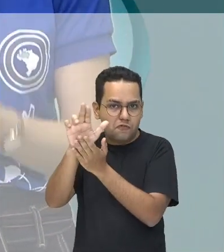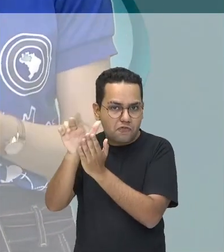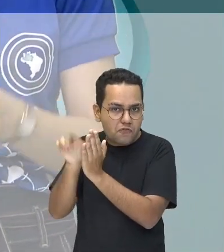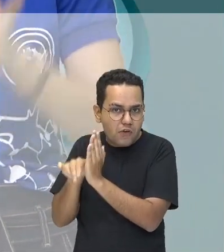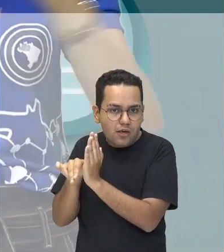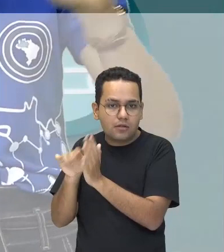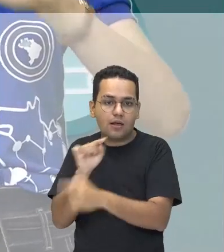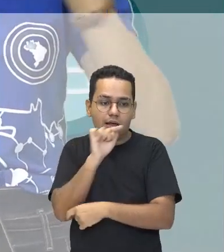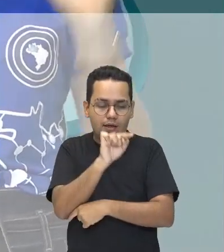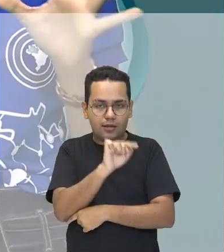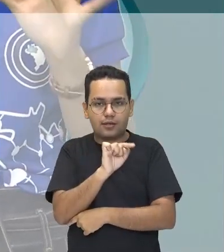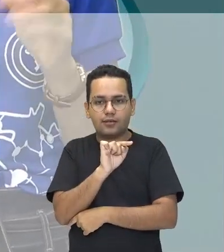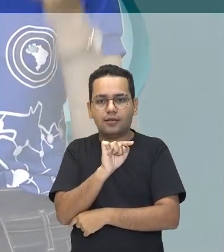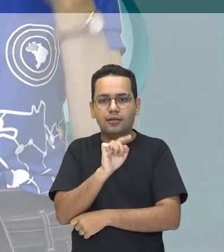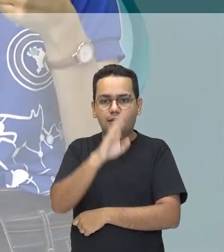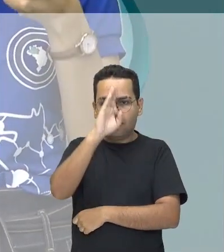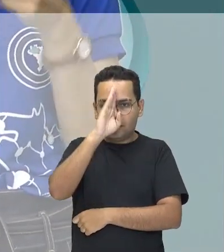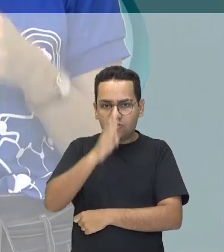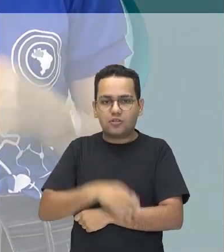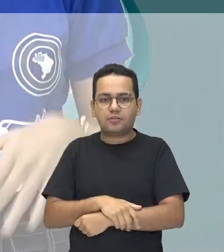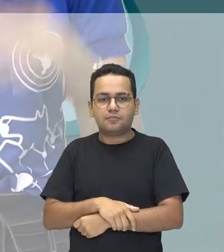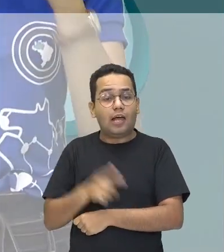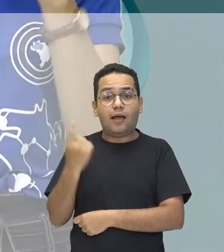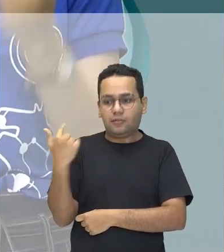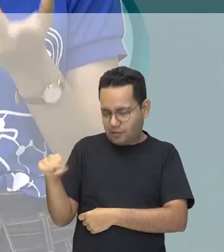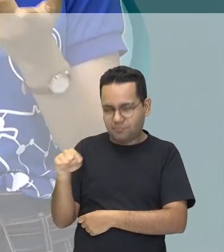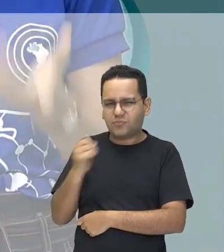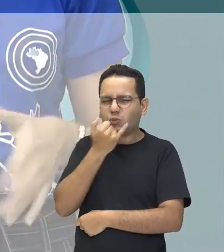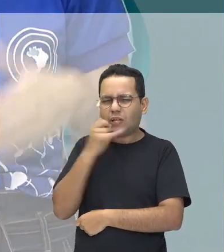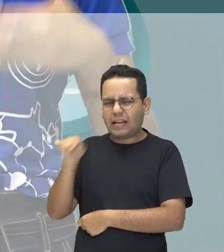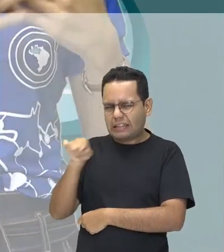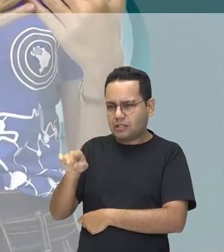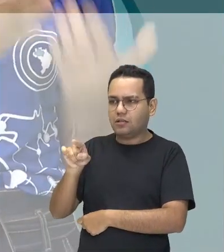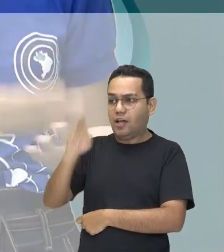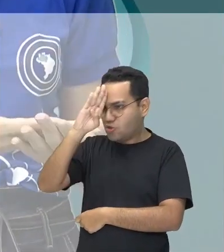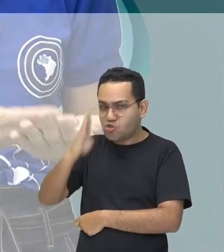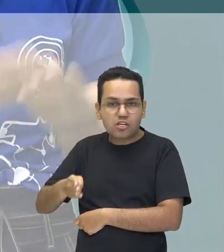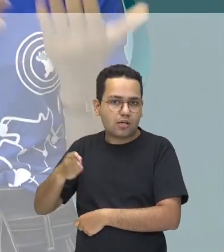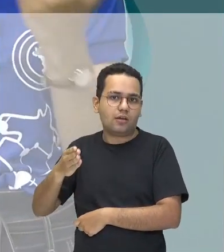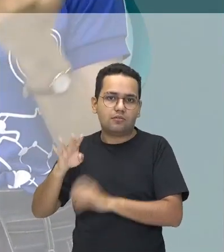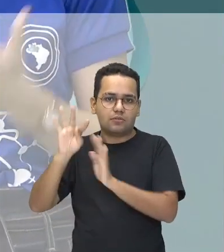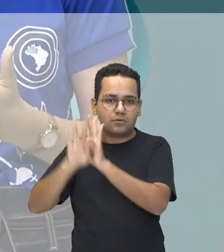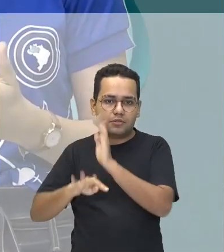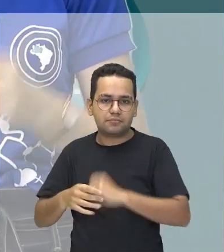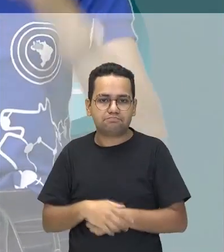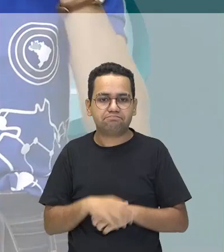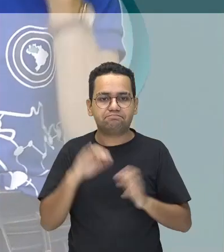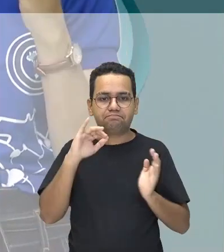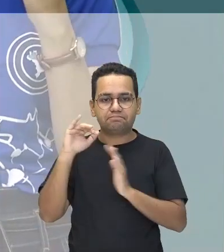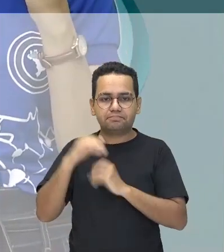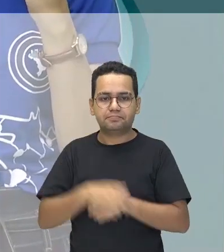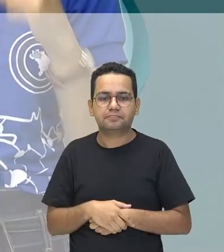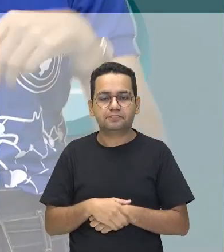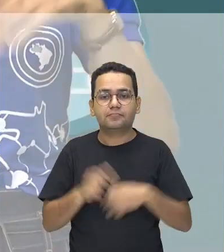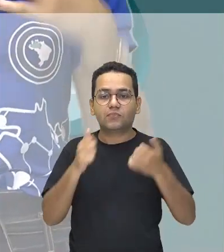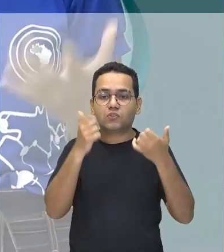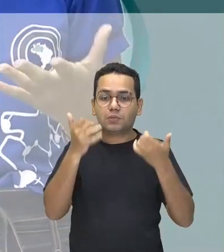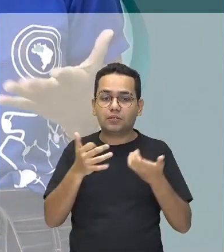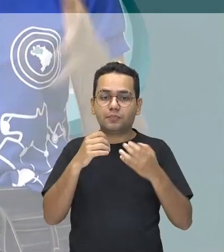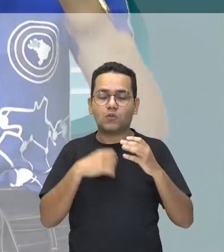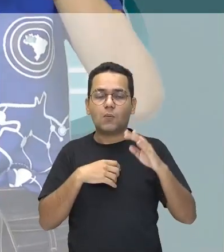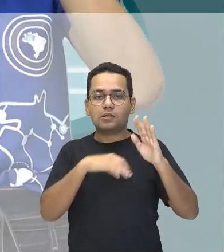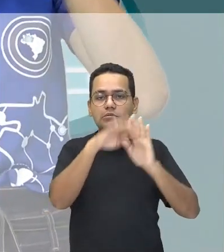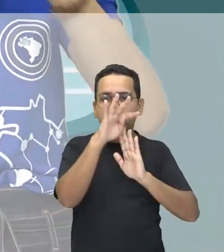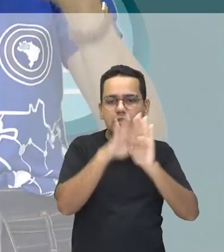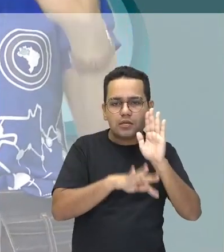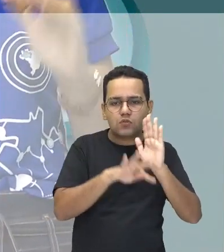ser direta, eu não posso ficar floreando muito, beleza? Nós vimos aí o texto em verso e o texto em prosa, então o nosso primeiro texto era um texto